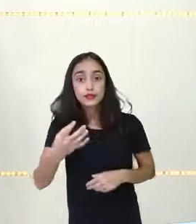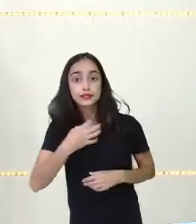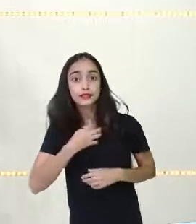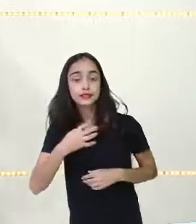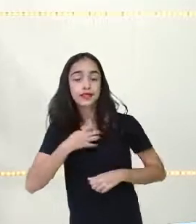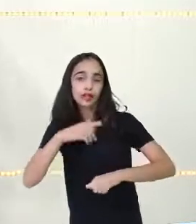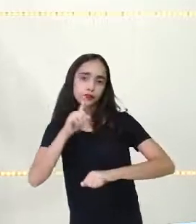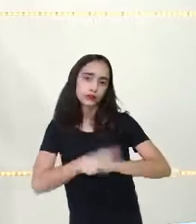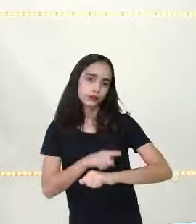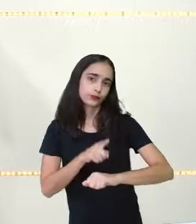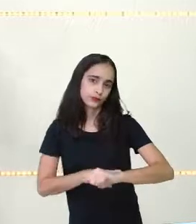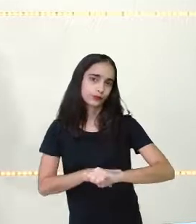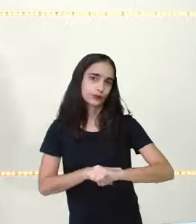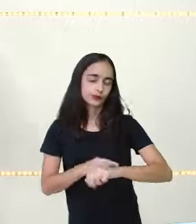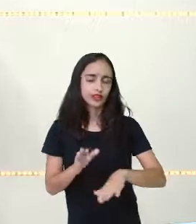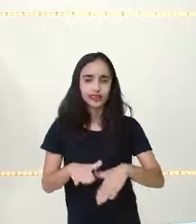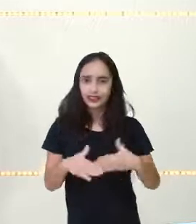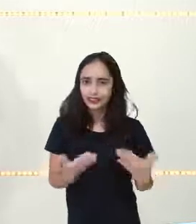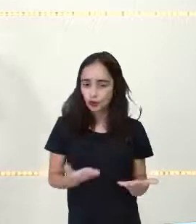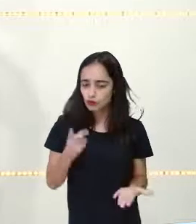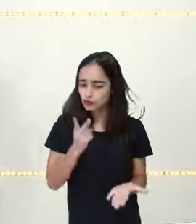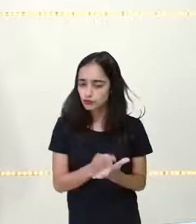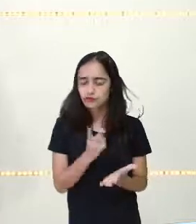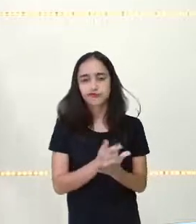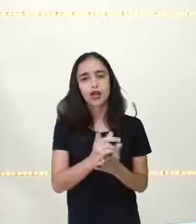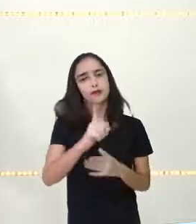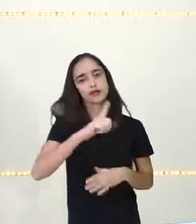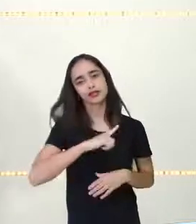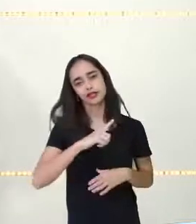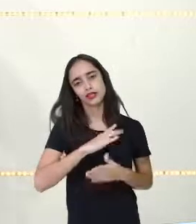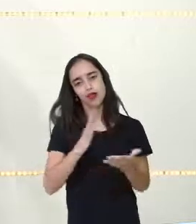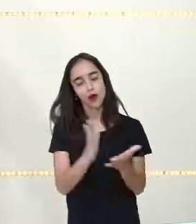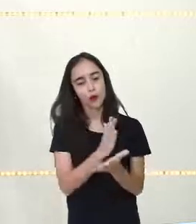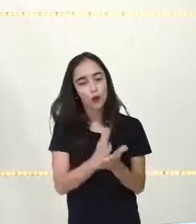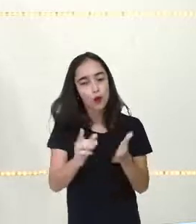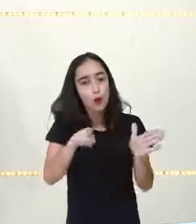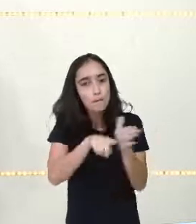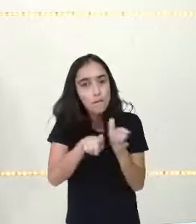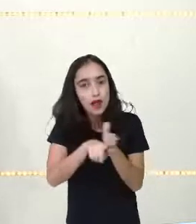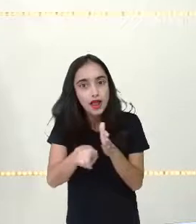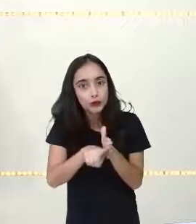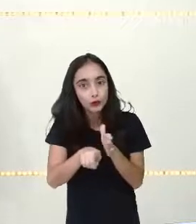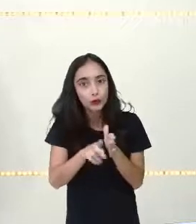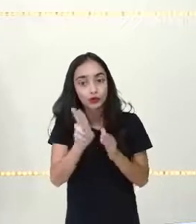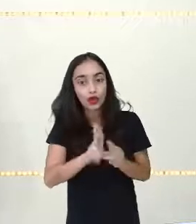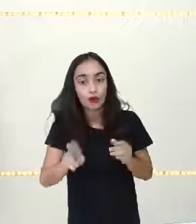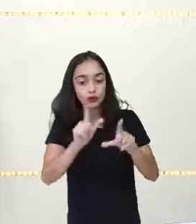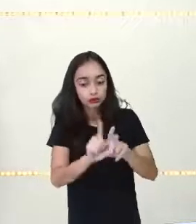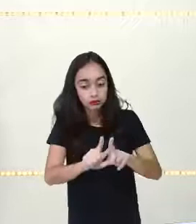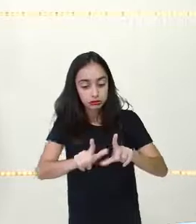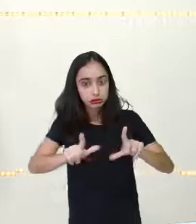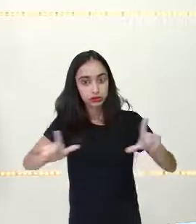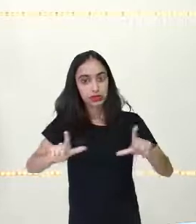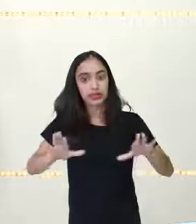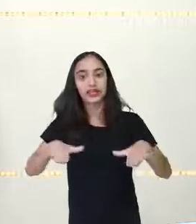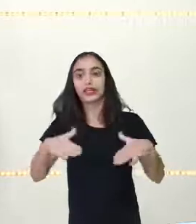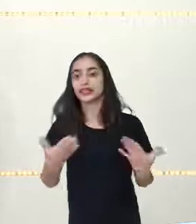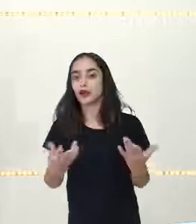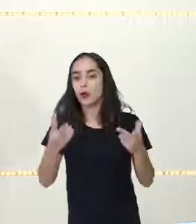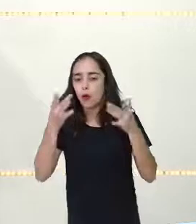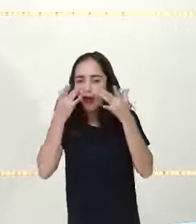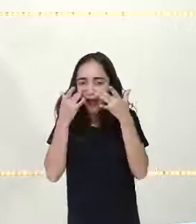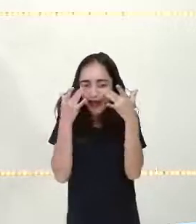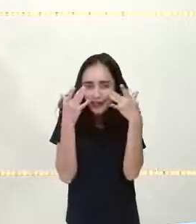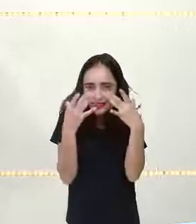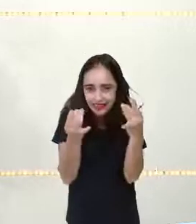sempre que cair questão de tirinha fica atento nesses detalhes Tá certo não só nos balões